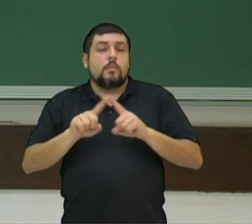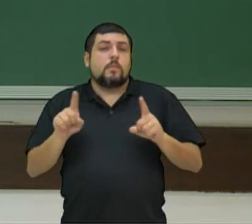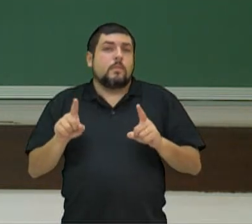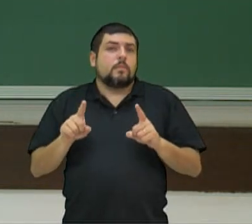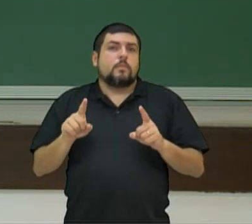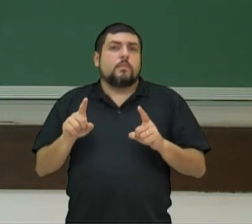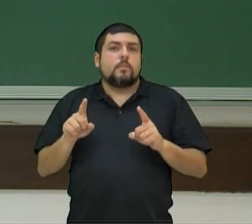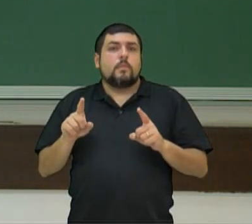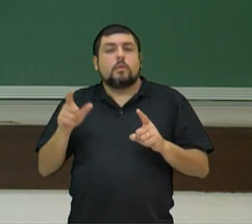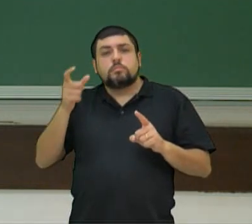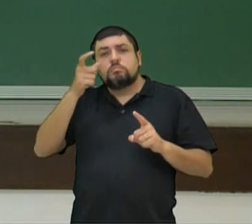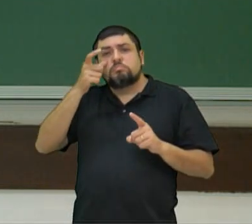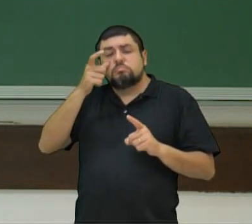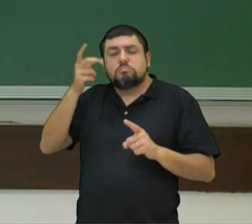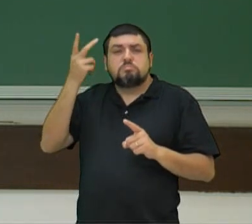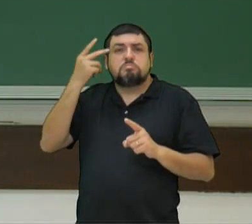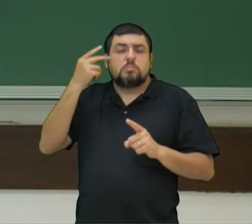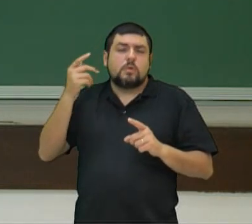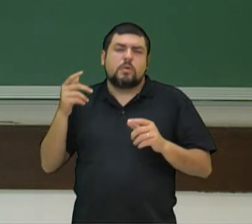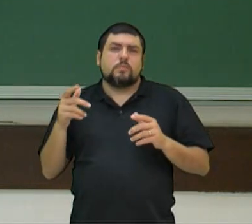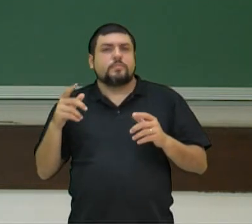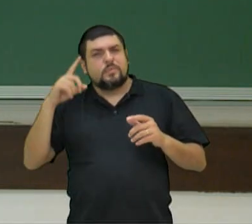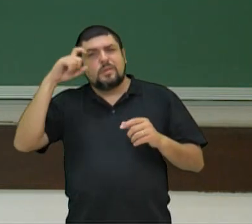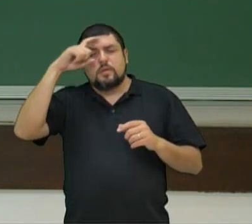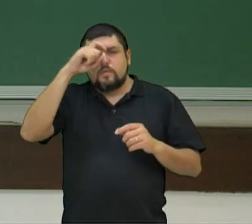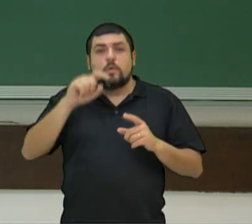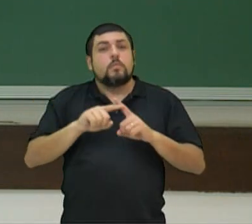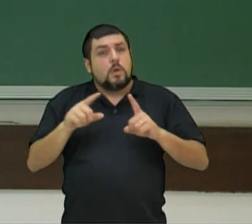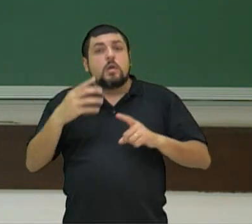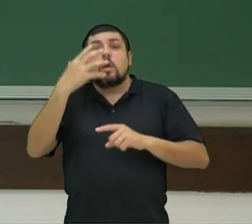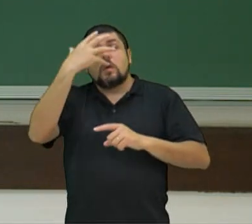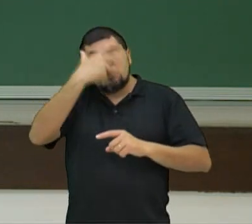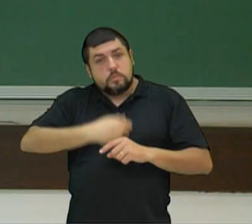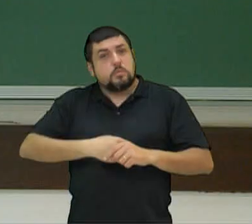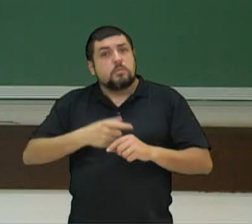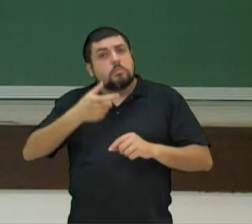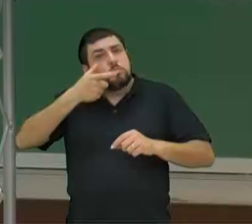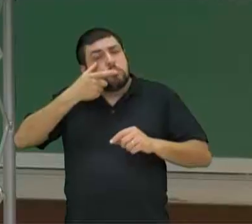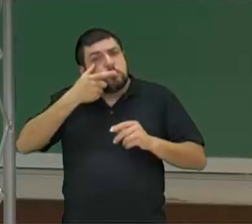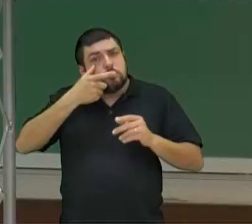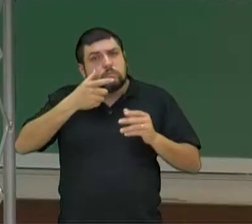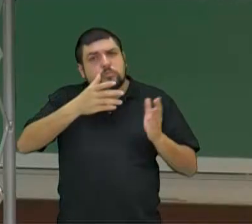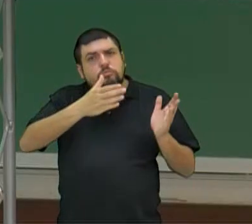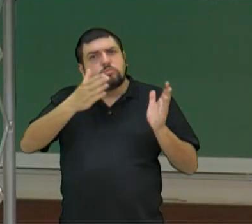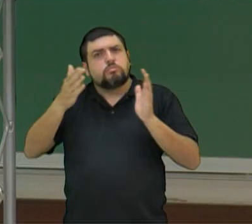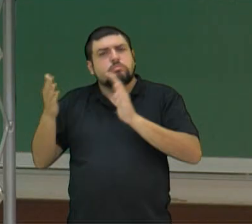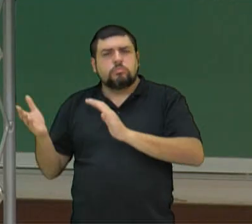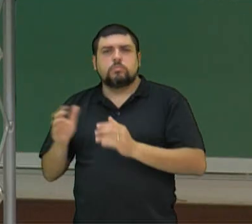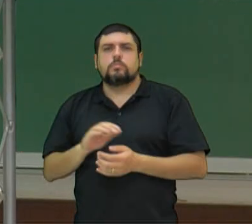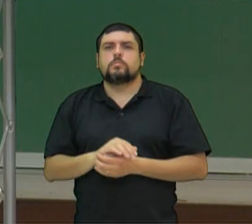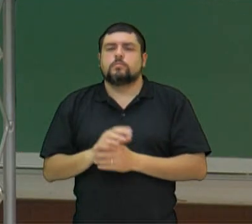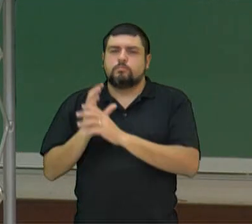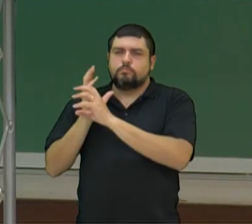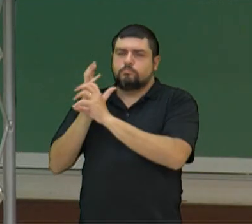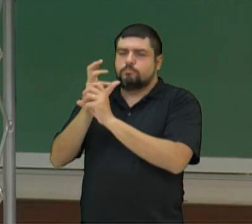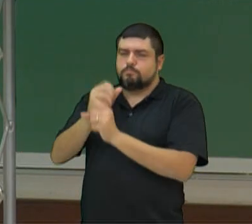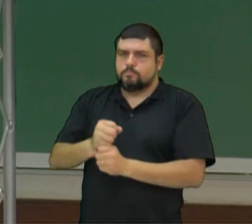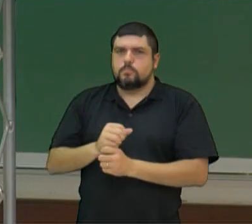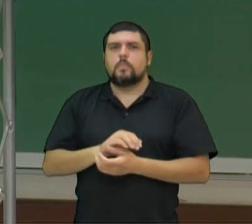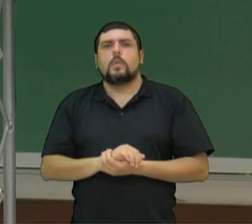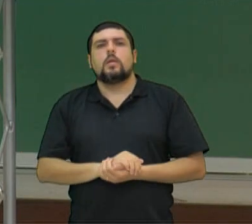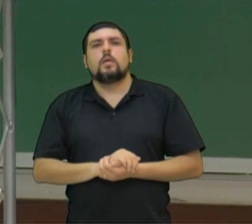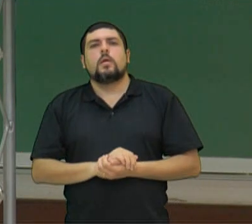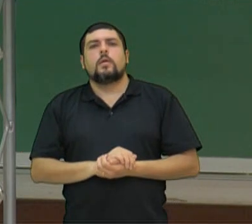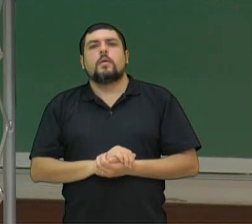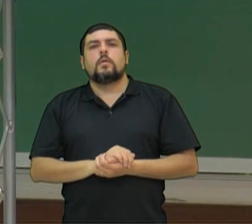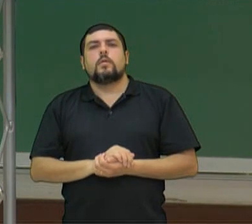desse. Mas é um esporte muito bonito para ser assistido, então eu recomendo para vocês. Vamos revisar um pouquinho o que nós vimos hoje? O